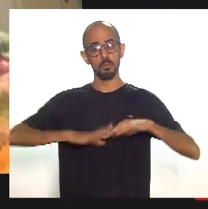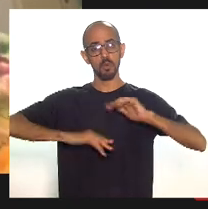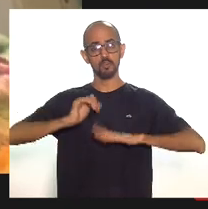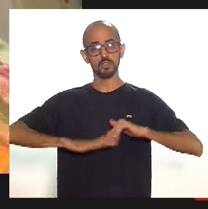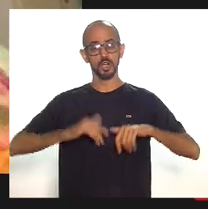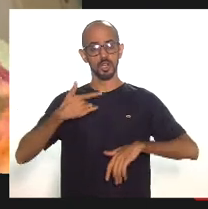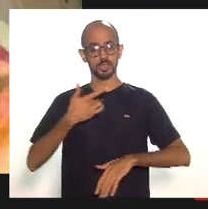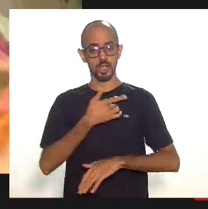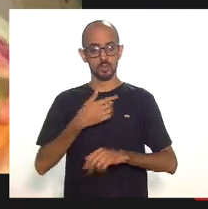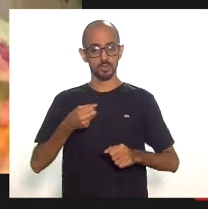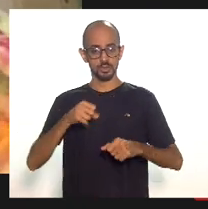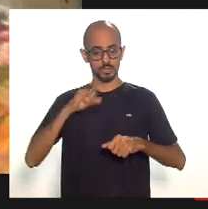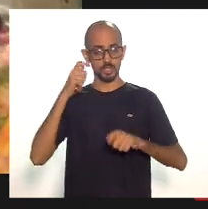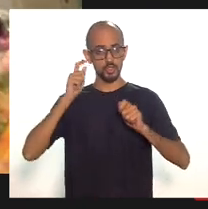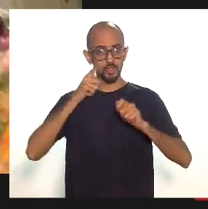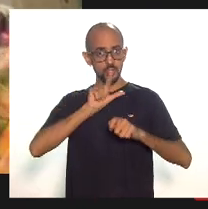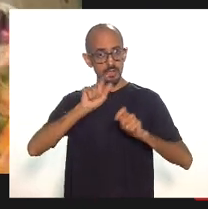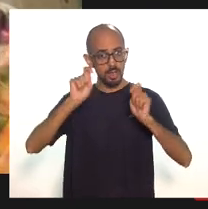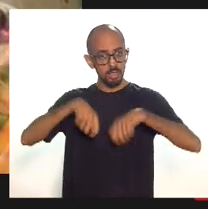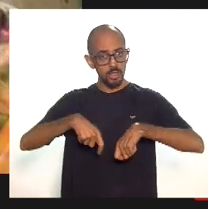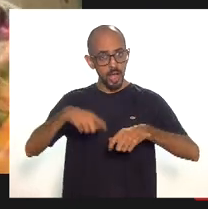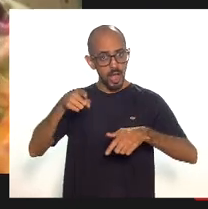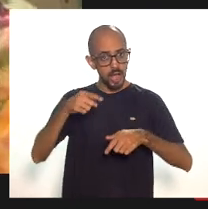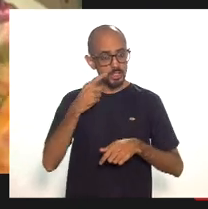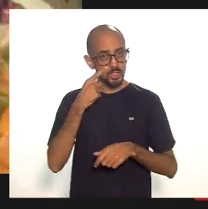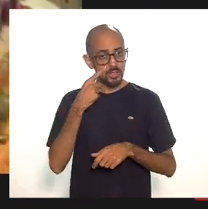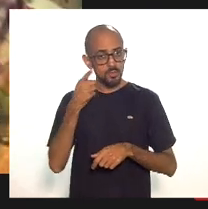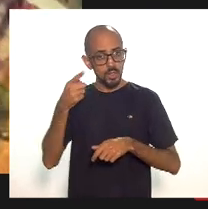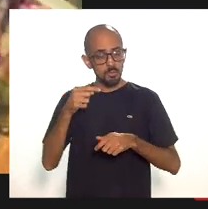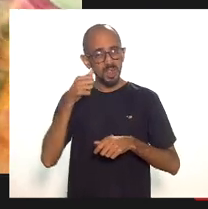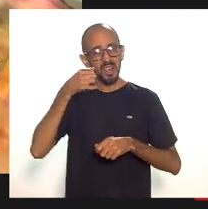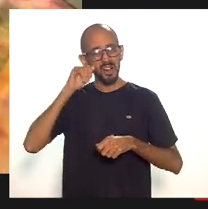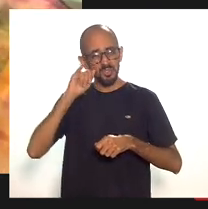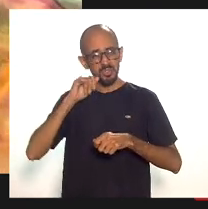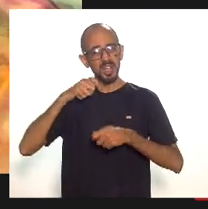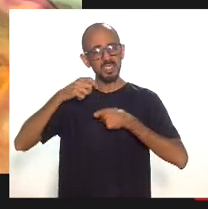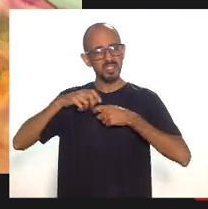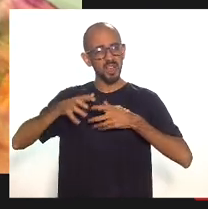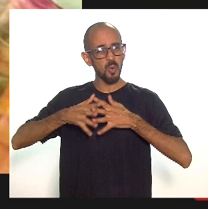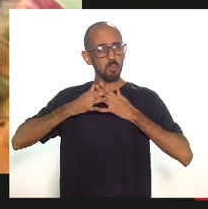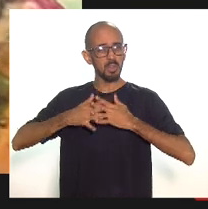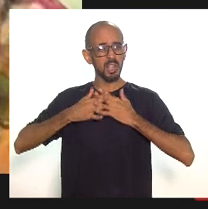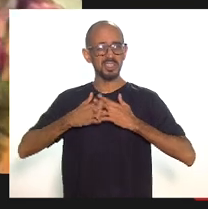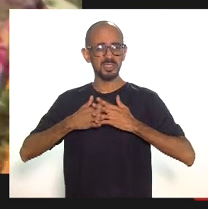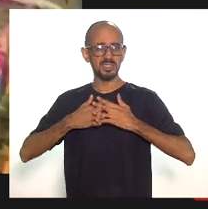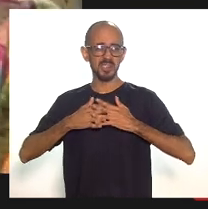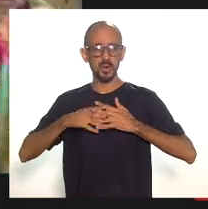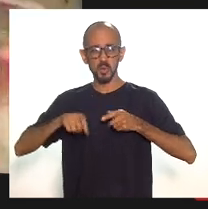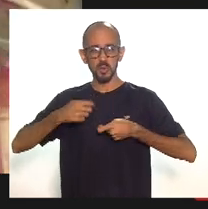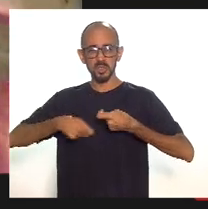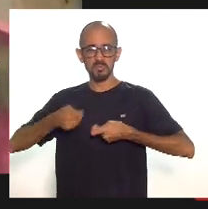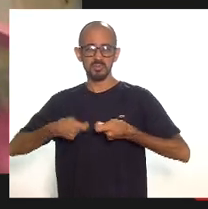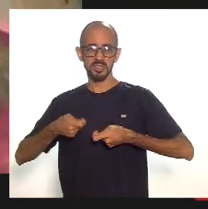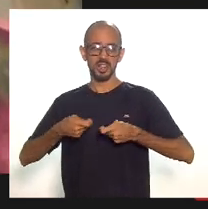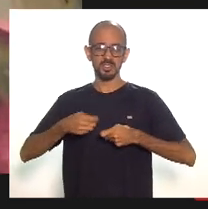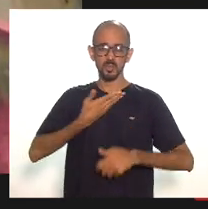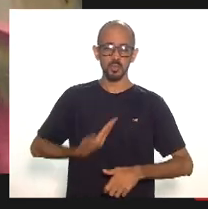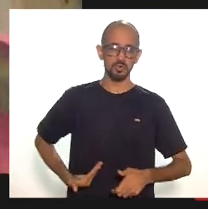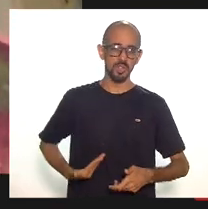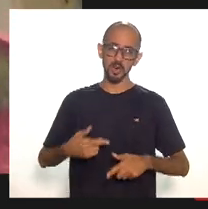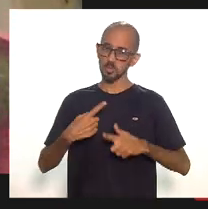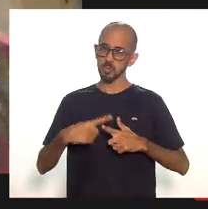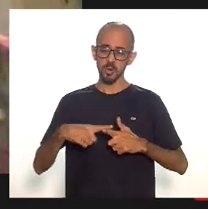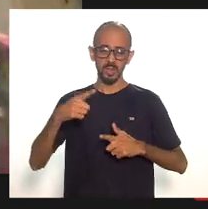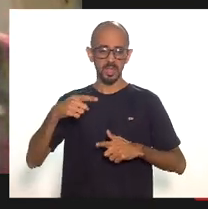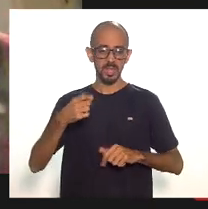a gente consegue se desvencilhar dessa burocracia. Para a gente é inadmissível que o Ministério da Saúde não consiga